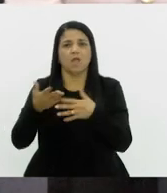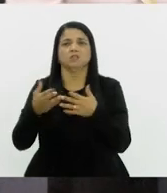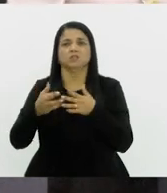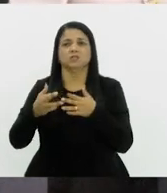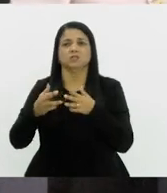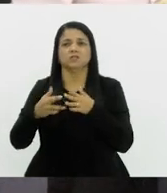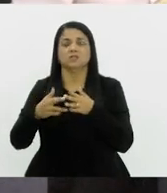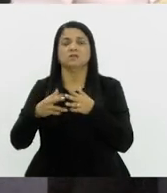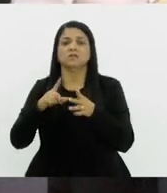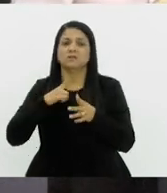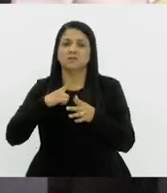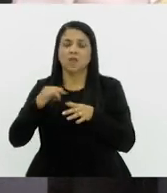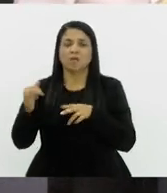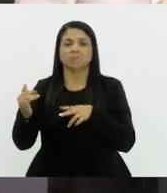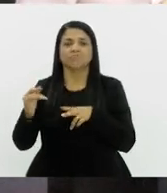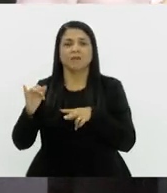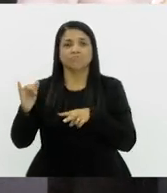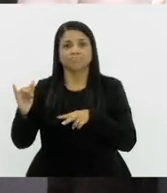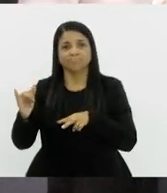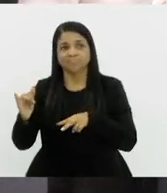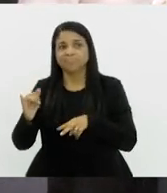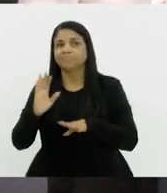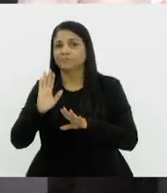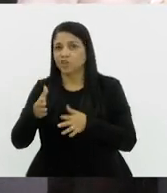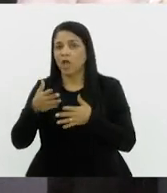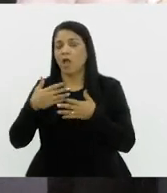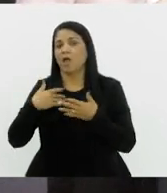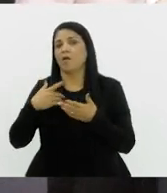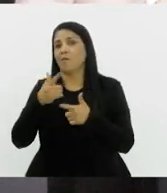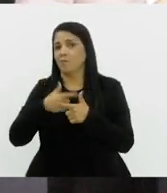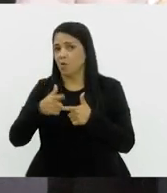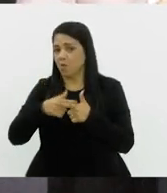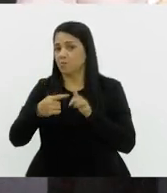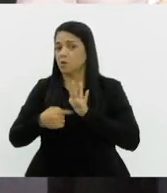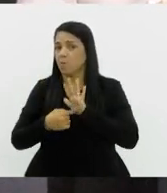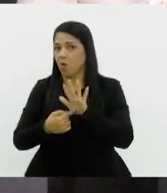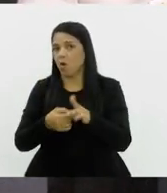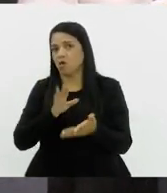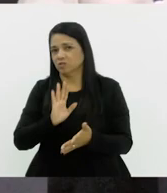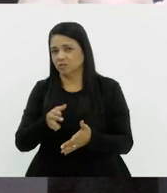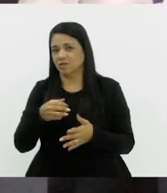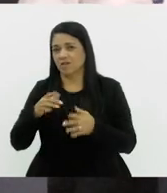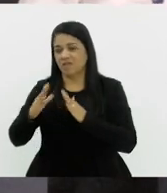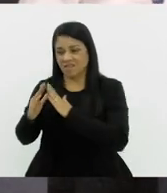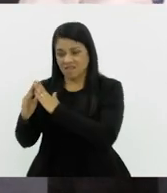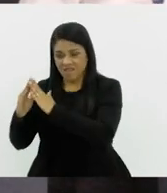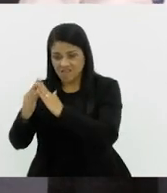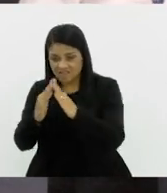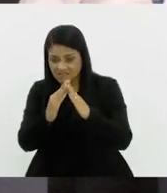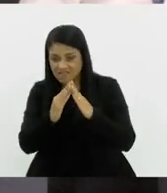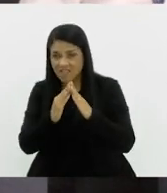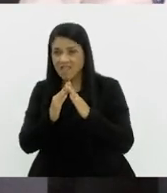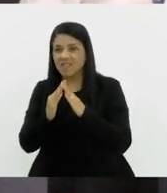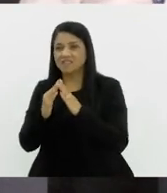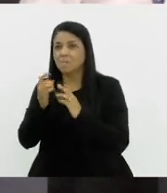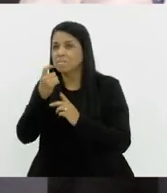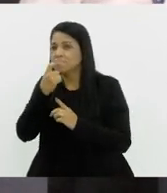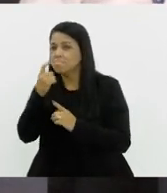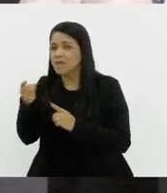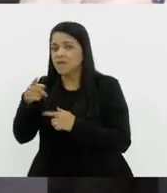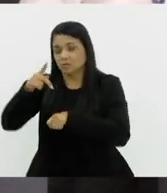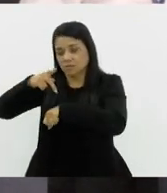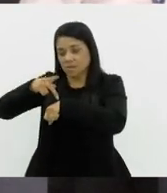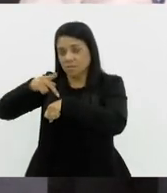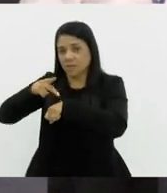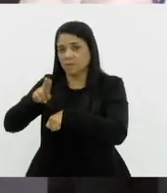que têm uma tragédia anunciada. Porque as muitas residências em volta da casa, bem pertinho da Pedra